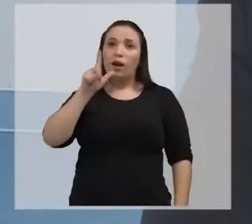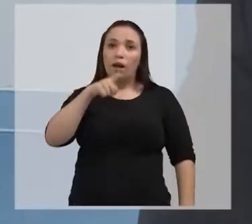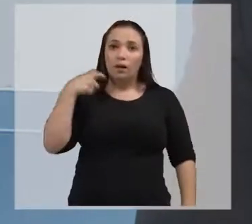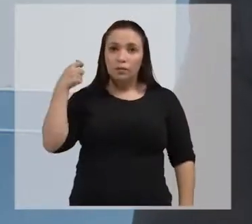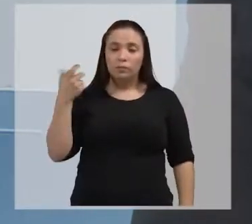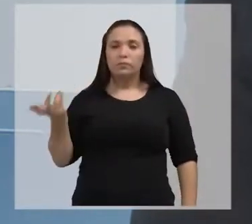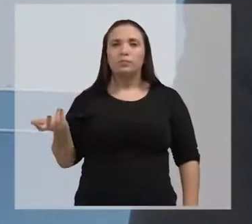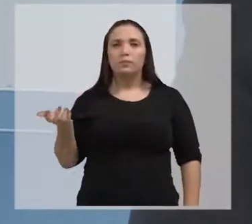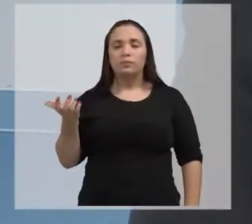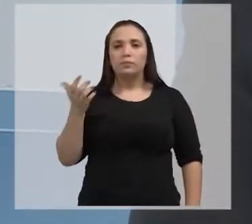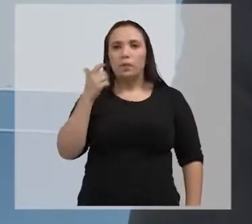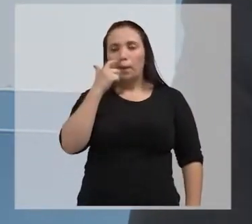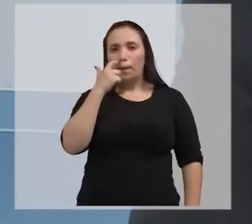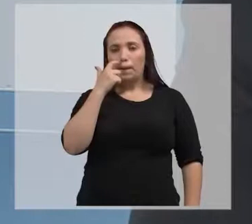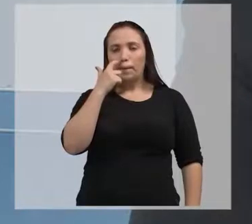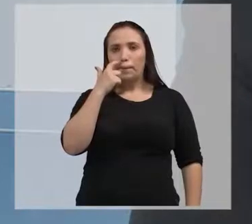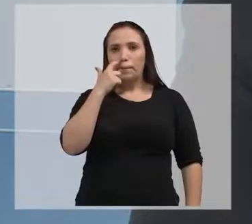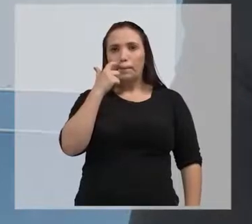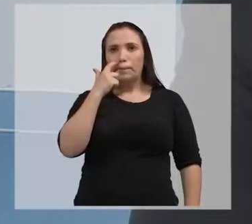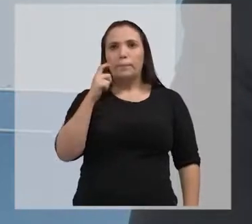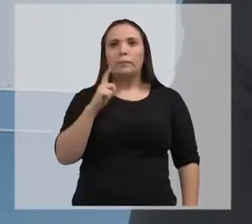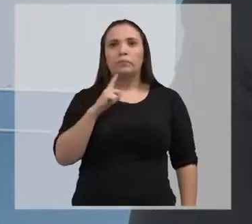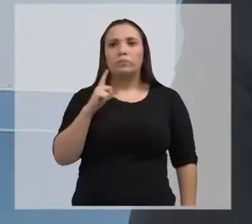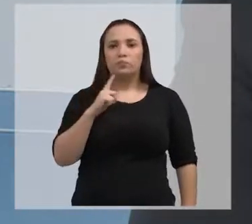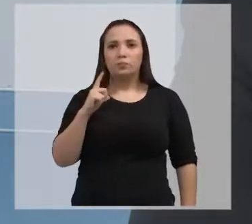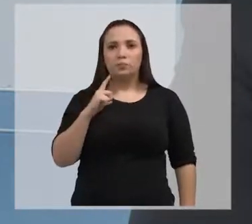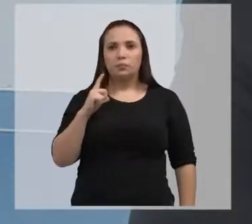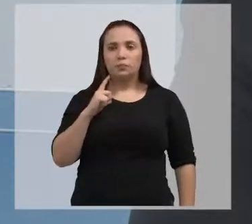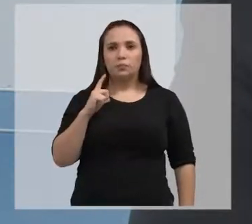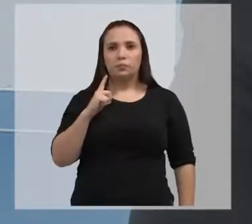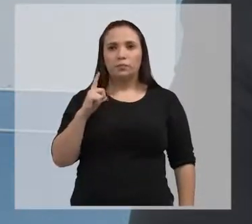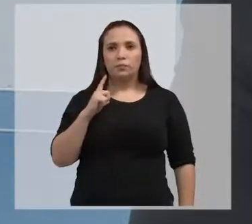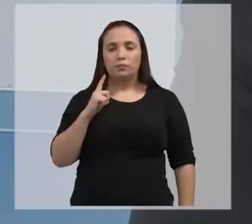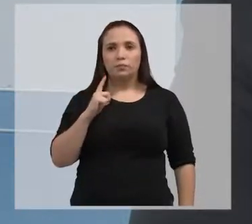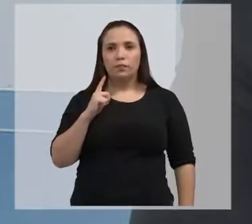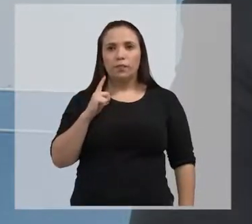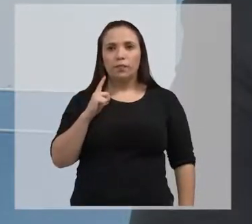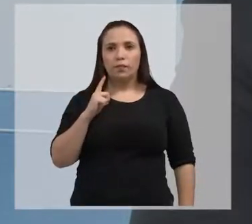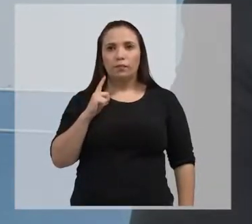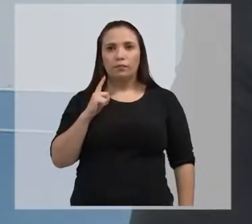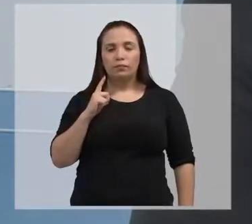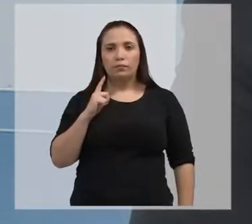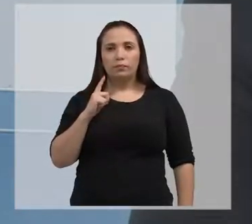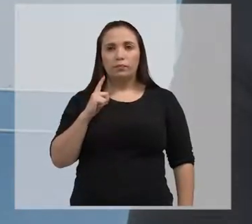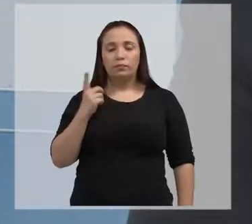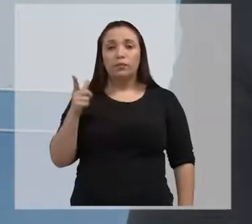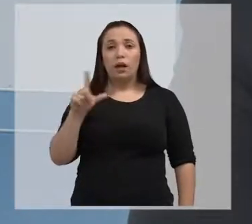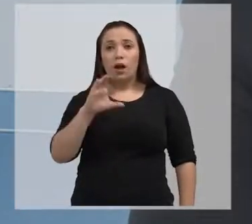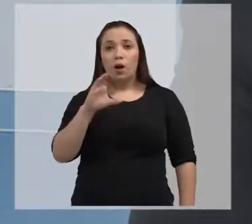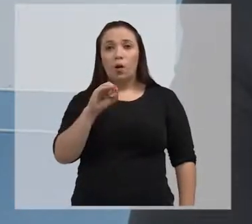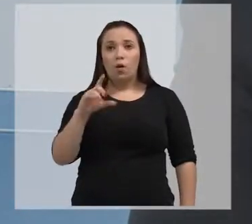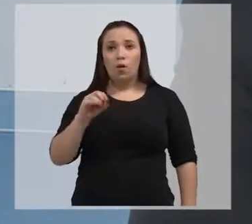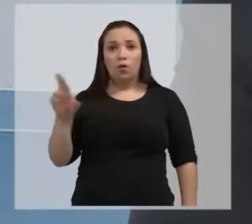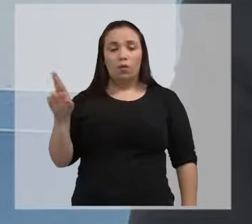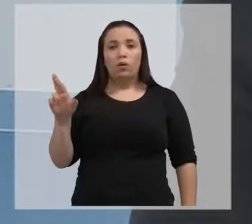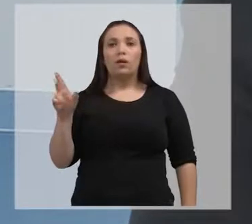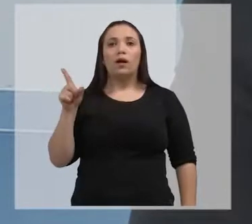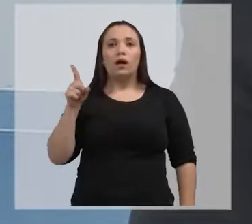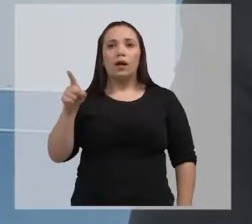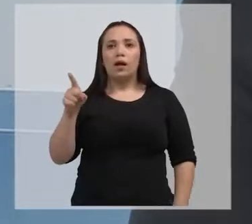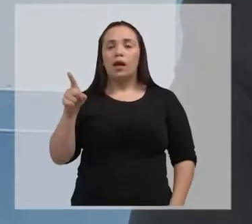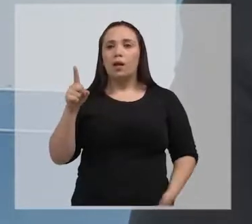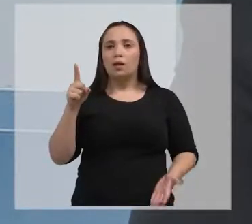Perfeito. Elegeu o senhor Fernando Collor de Mello. Fernando Collor de Mello não cumpriu as